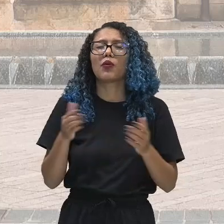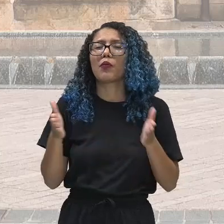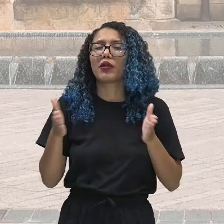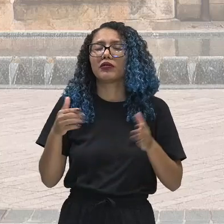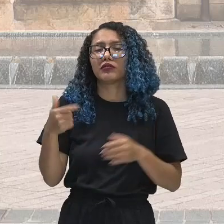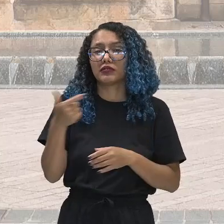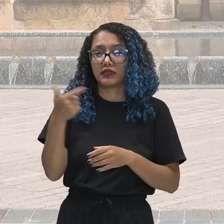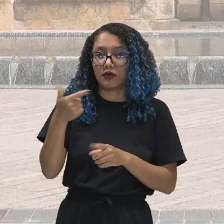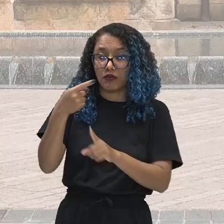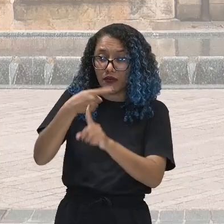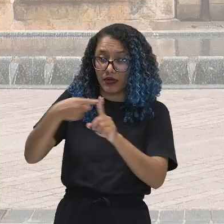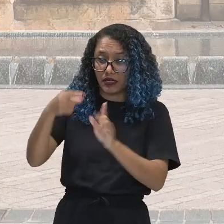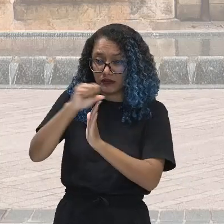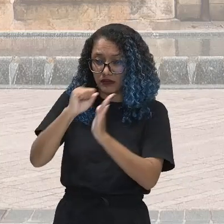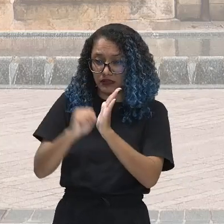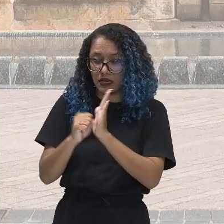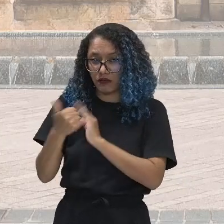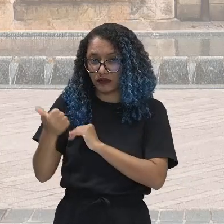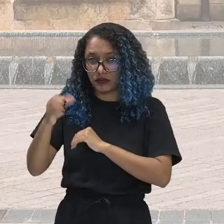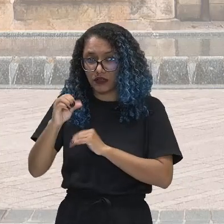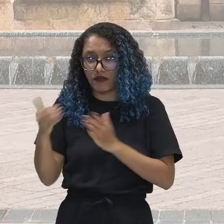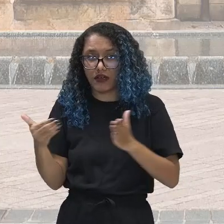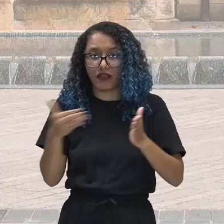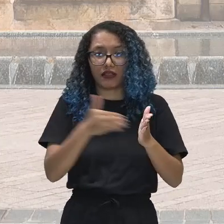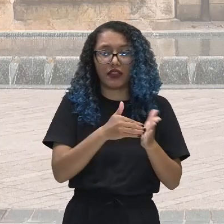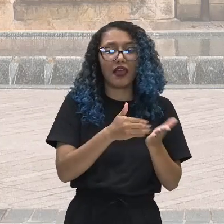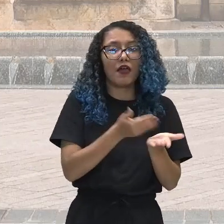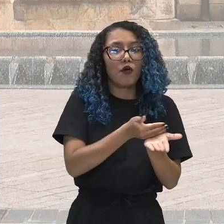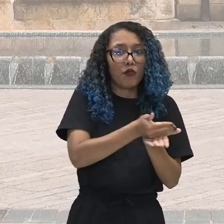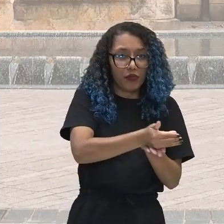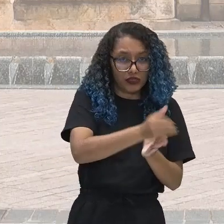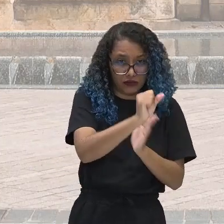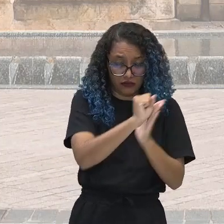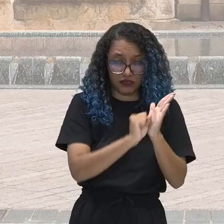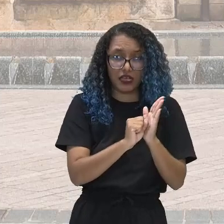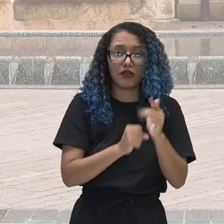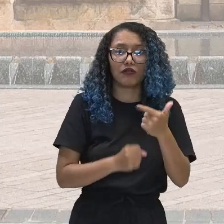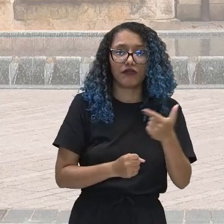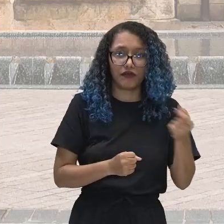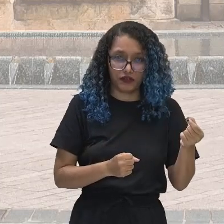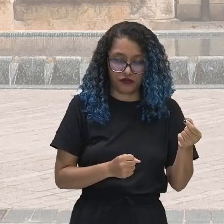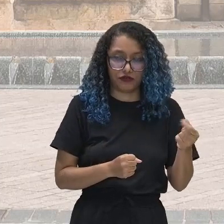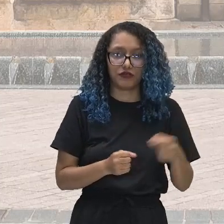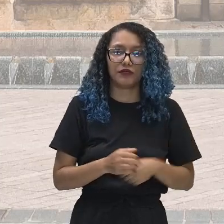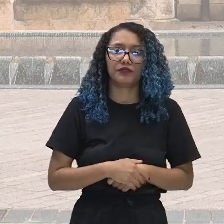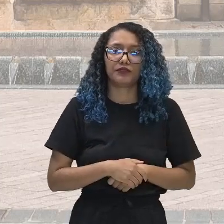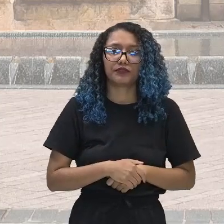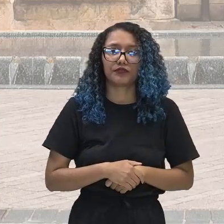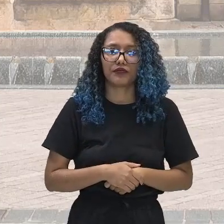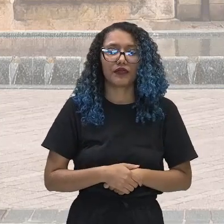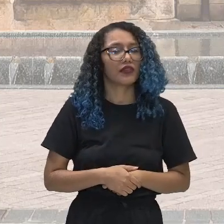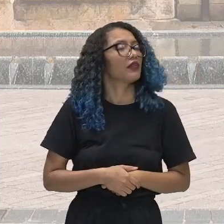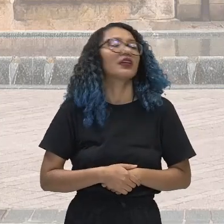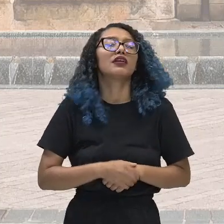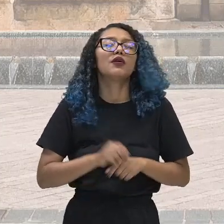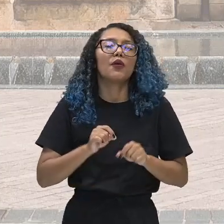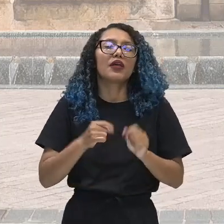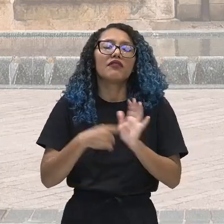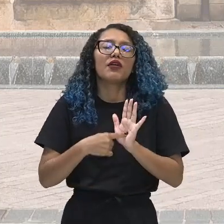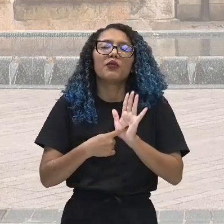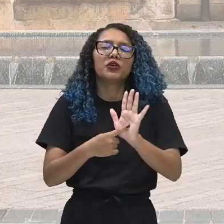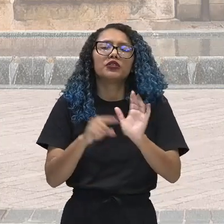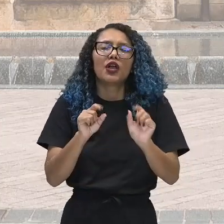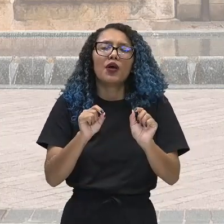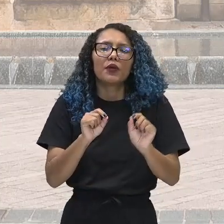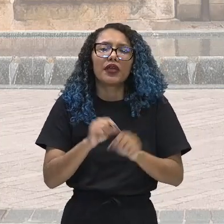século XIX e início do século XX. Então, ele vai trazer, ele vai ver justamente o